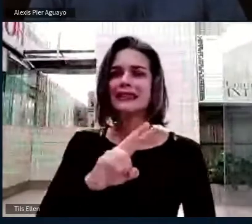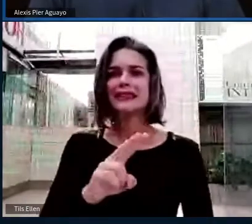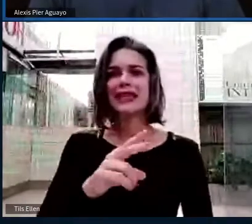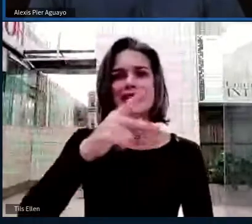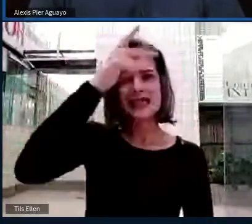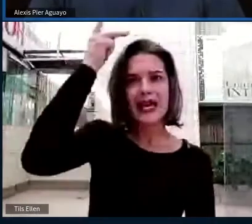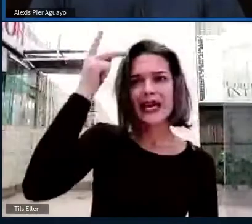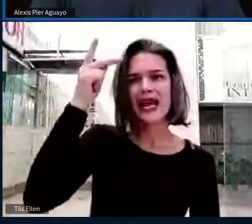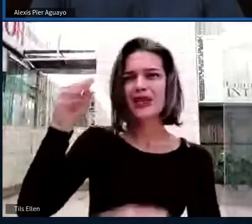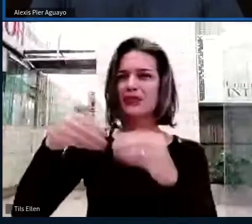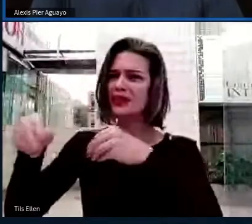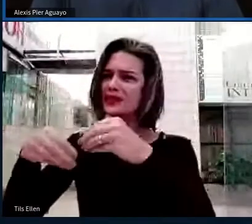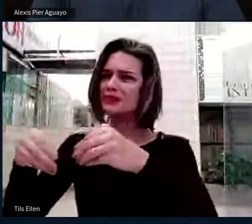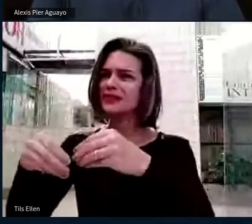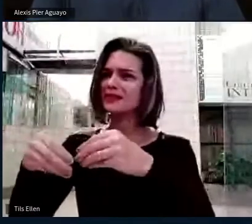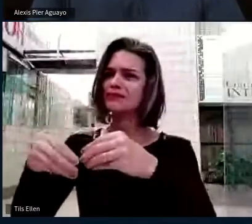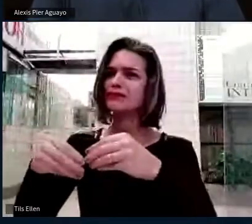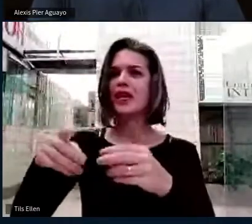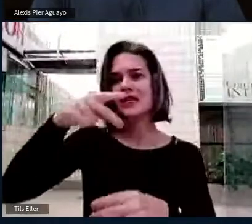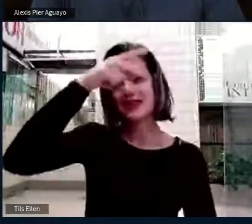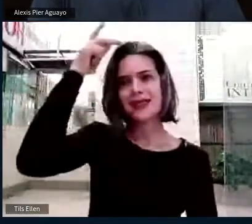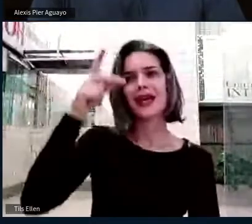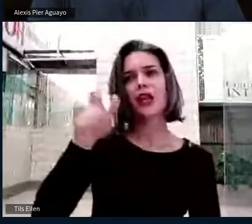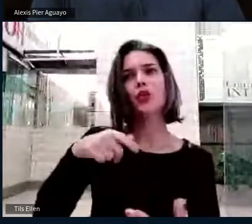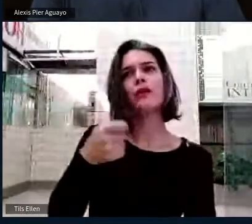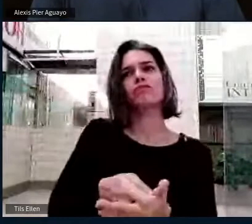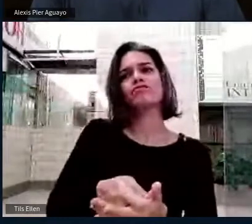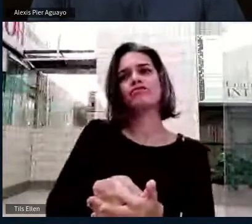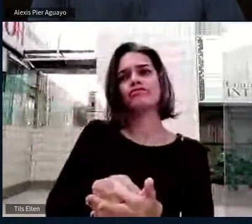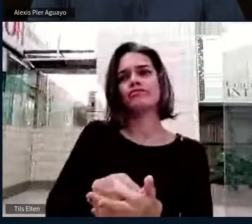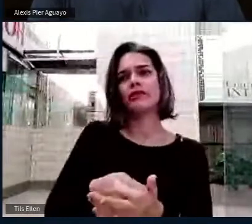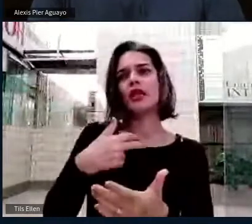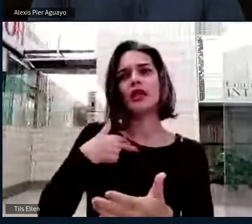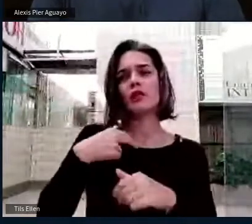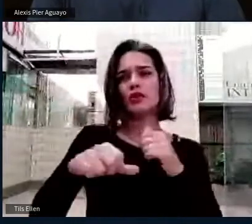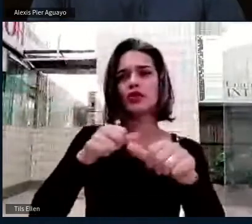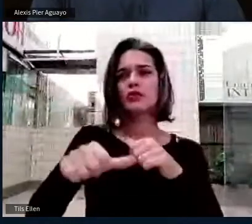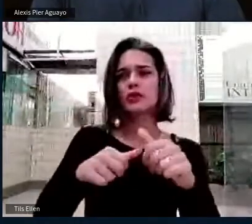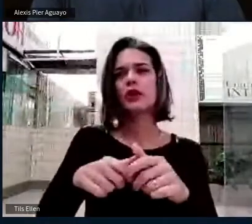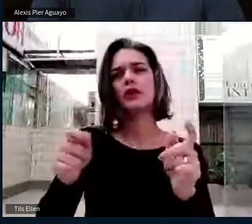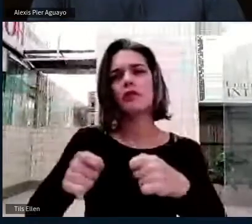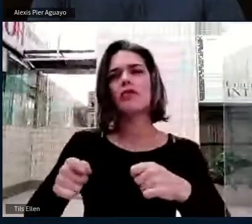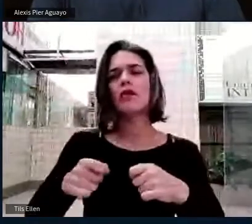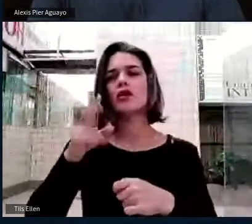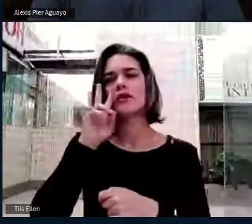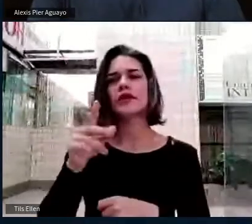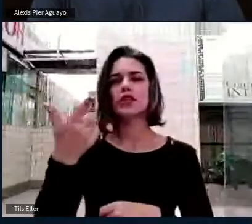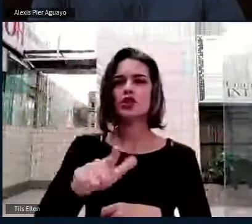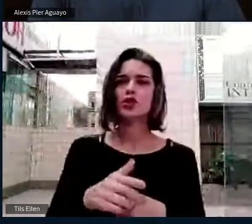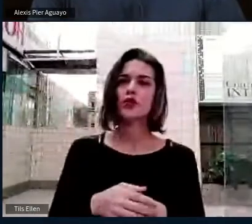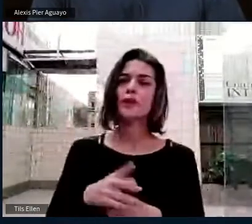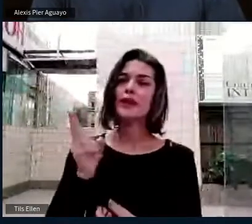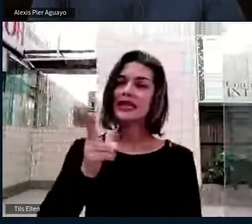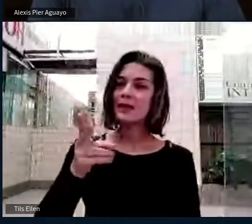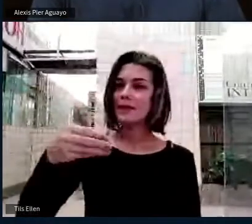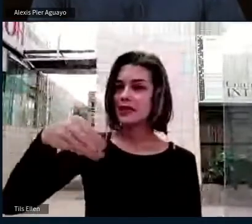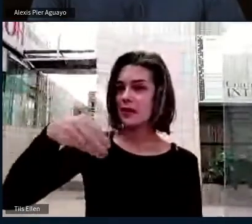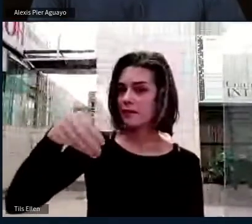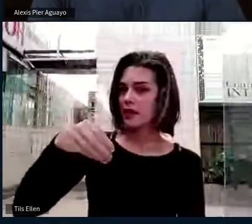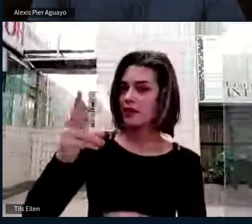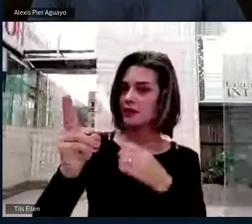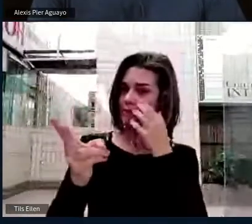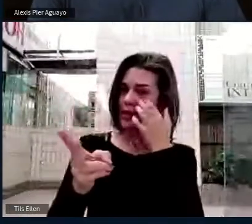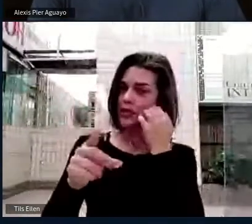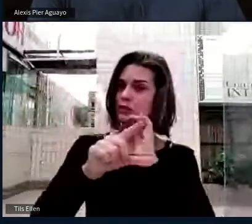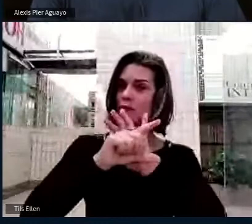tem flexibilização, é um sagrado. Então, eu acho que sugeriria rever. Na mesma página, no mesmo